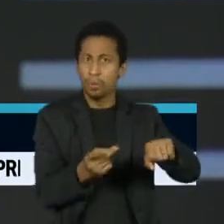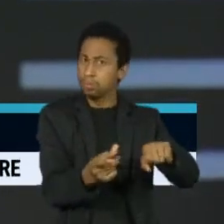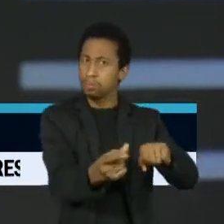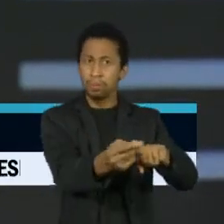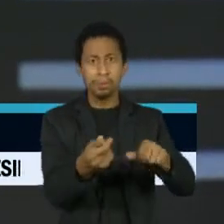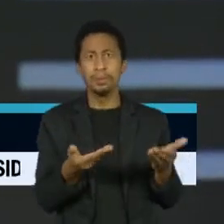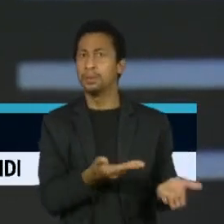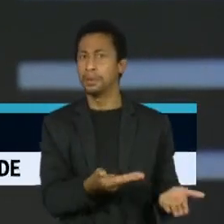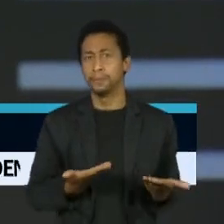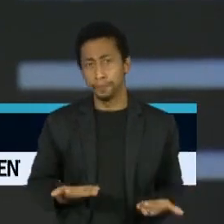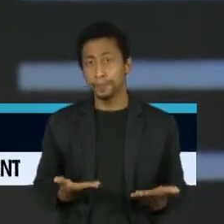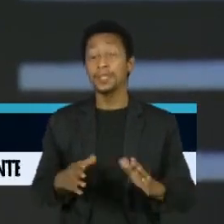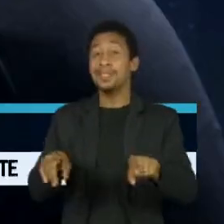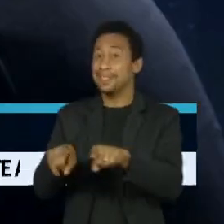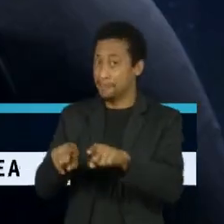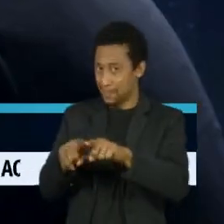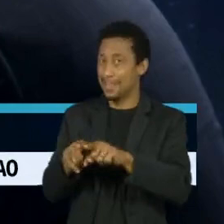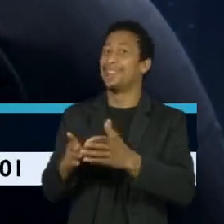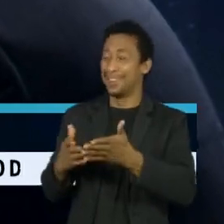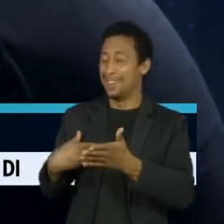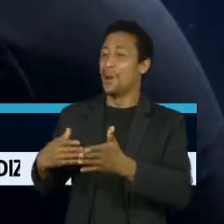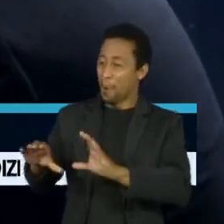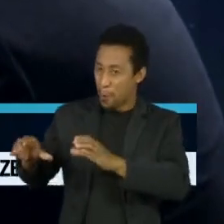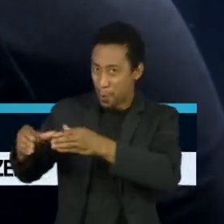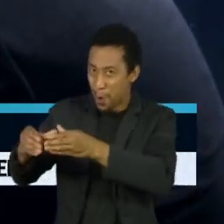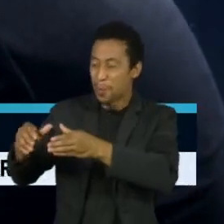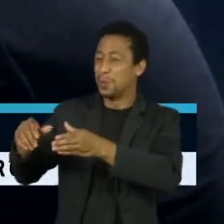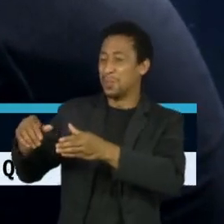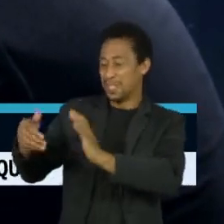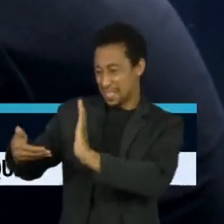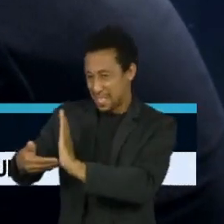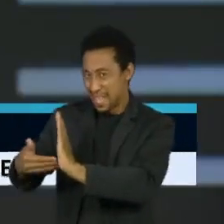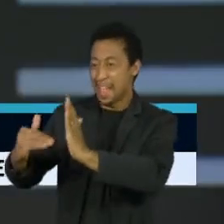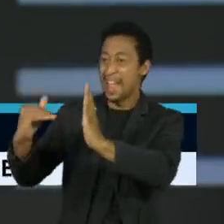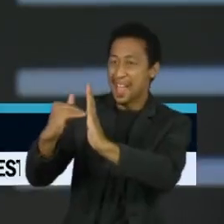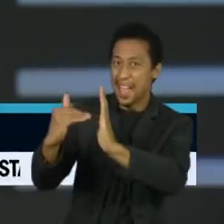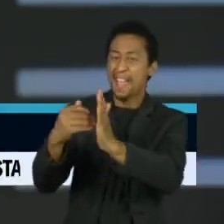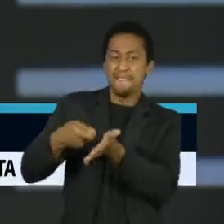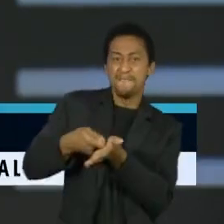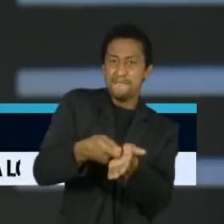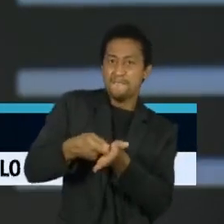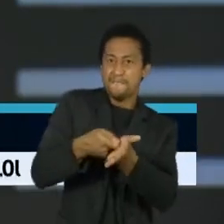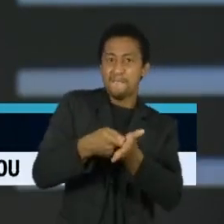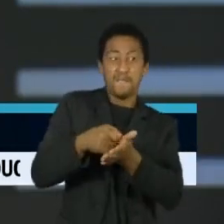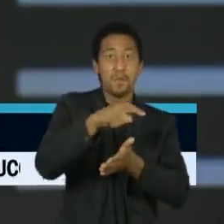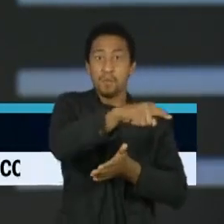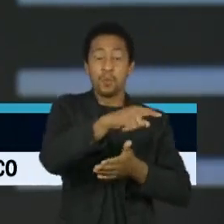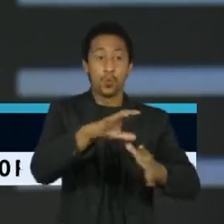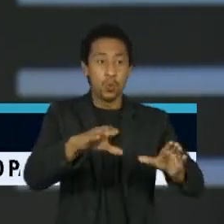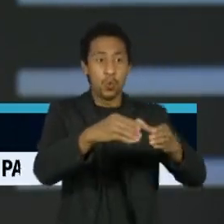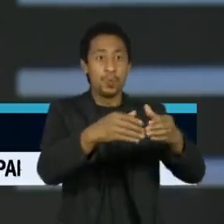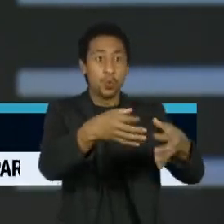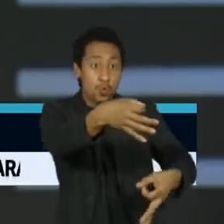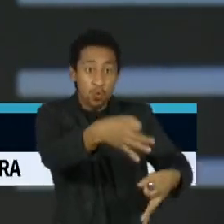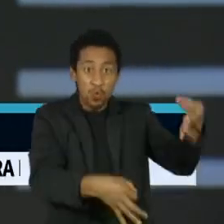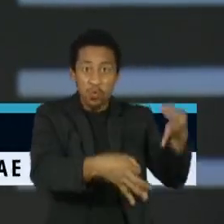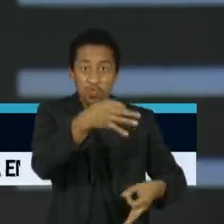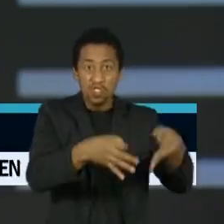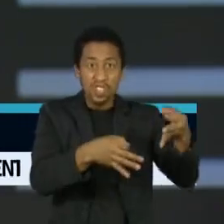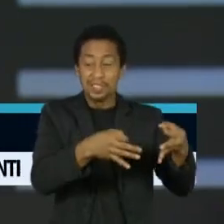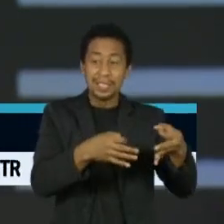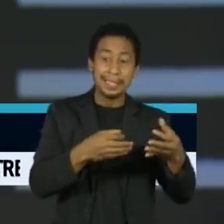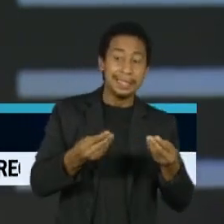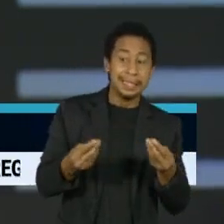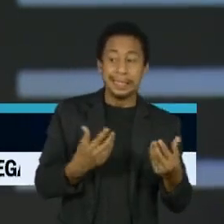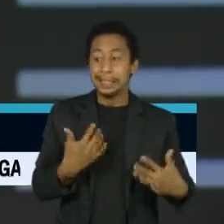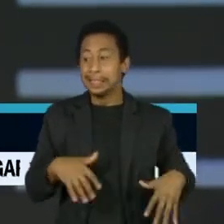autorizando o Executivo a descumprir uma ordem judicial. Porque o precatório é autorizado, a Justiça determinou o pagamento. Então, o Legislativo